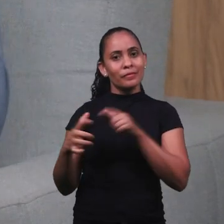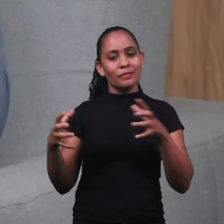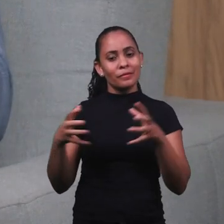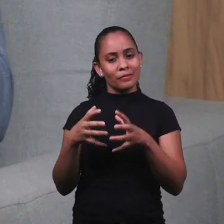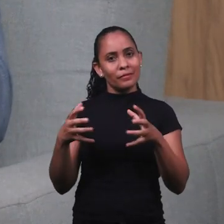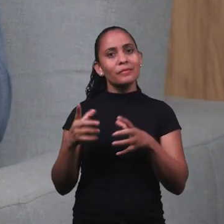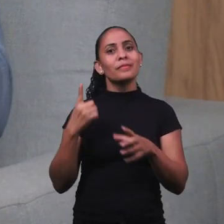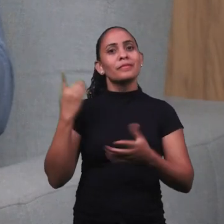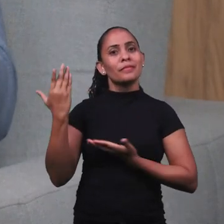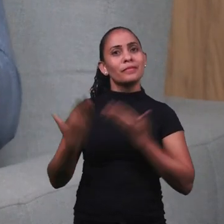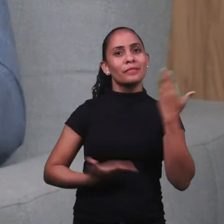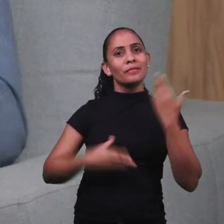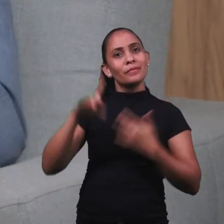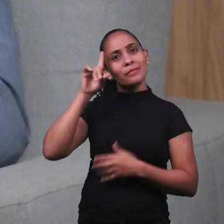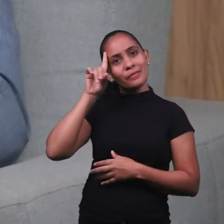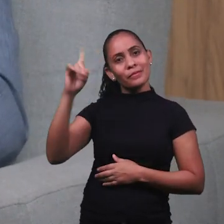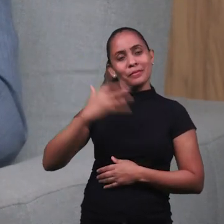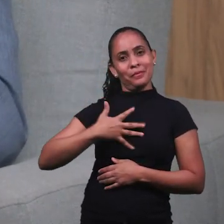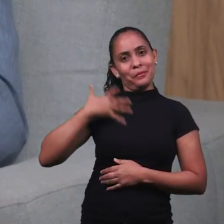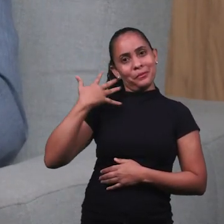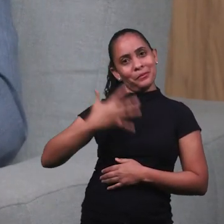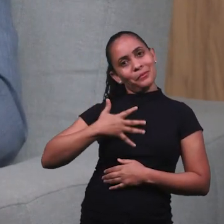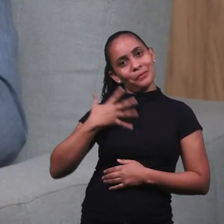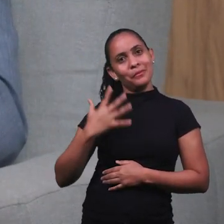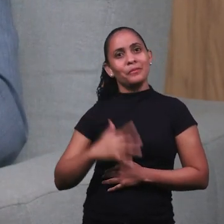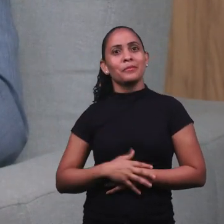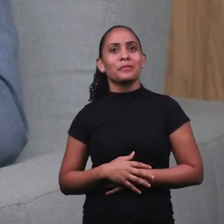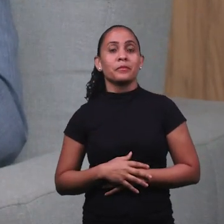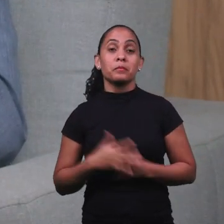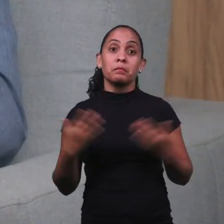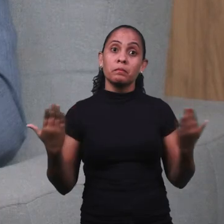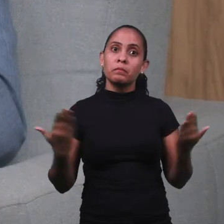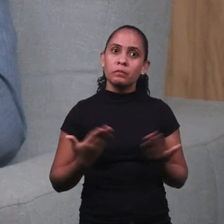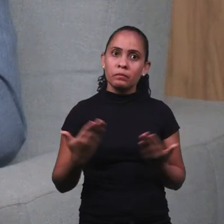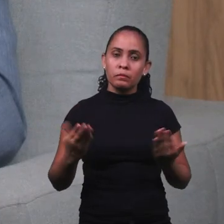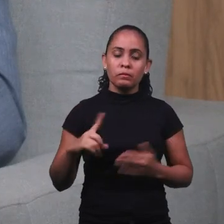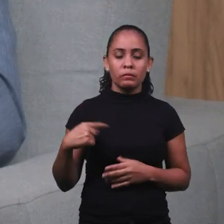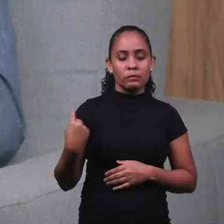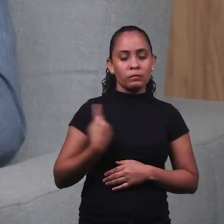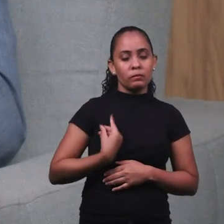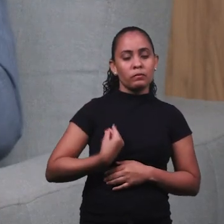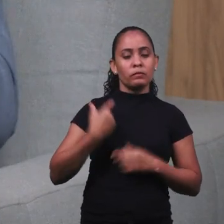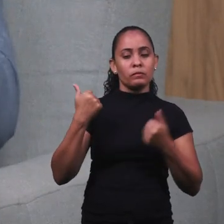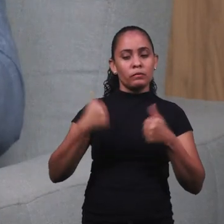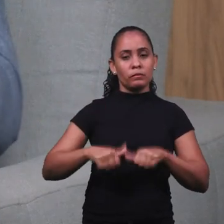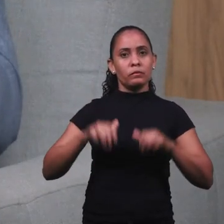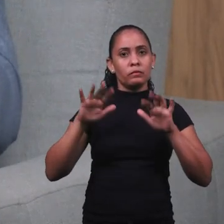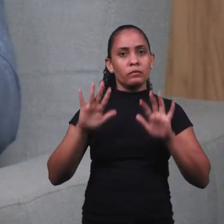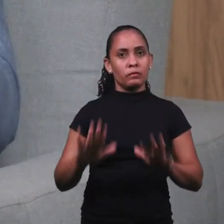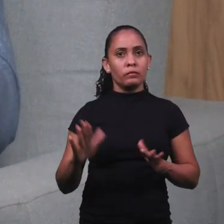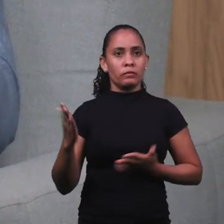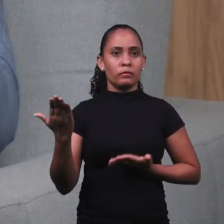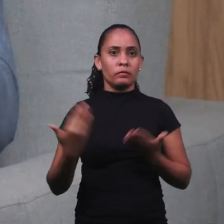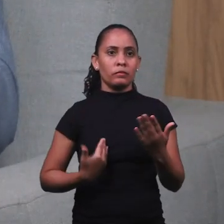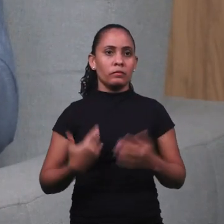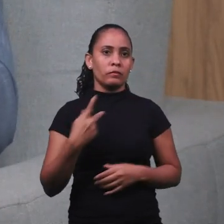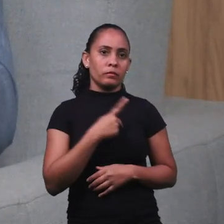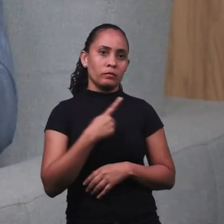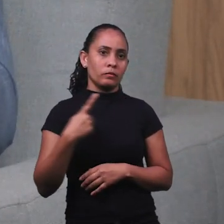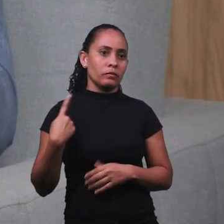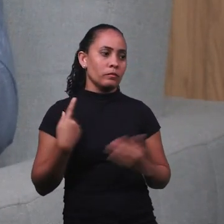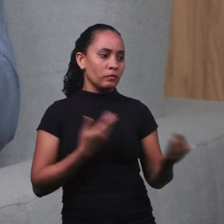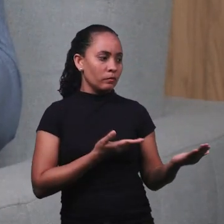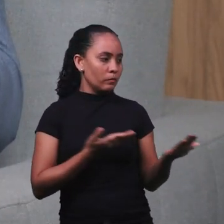dos idosos servindo ao Senhor com alegria. Hoje estamos aqui com os nossos queridos